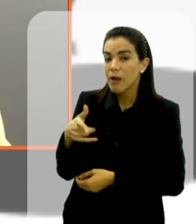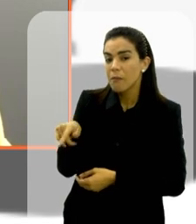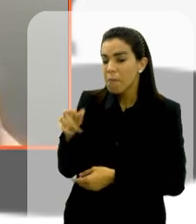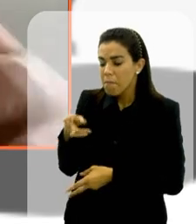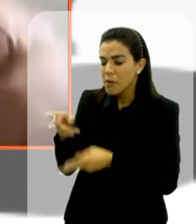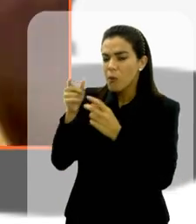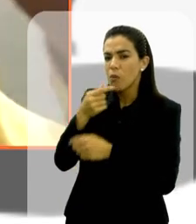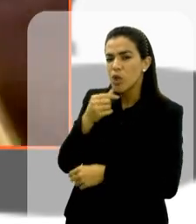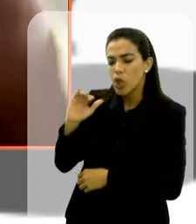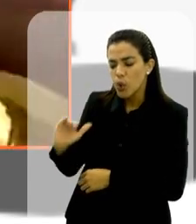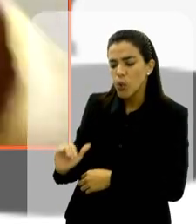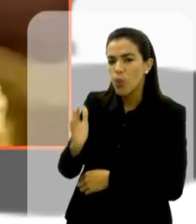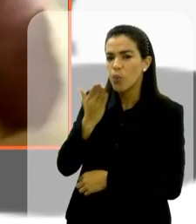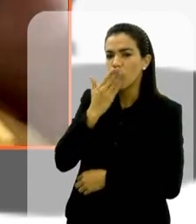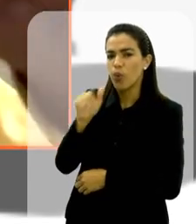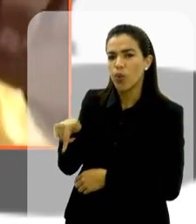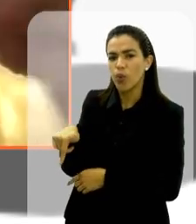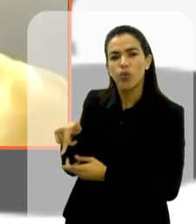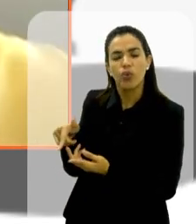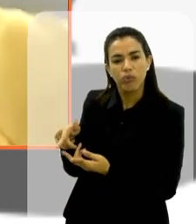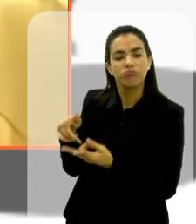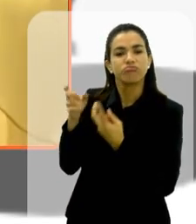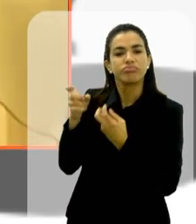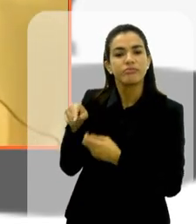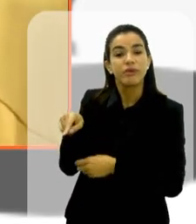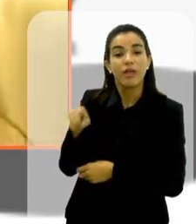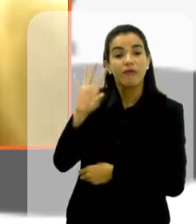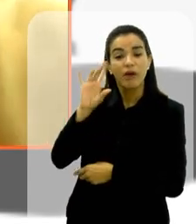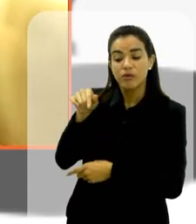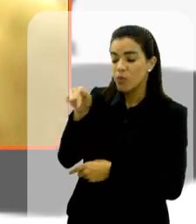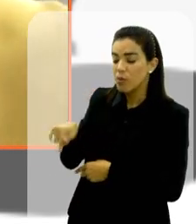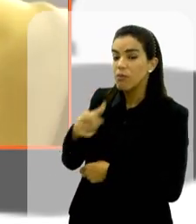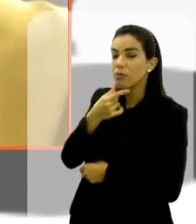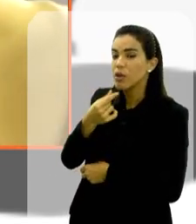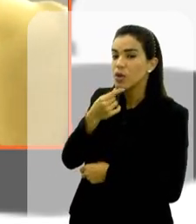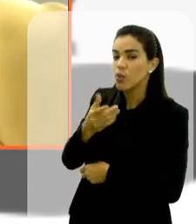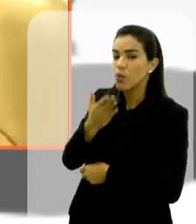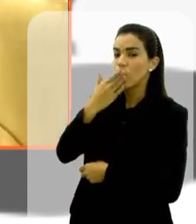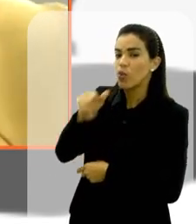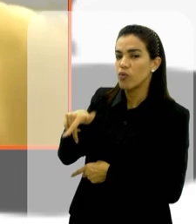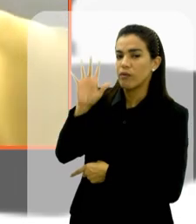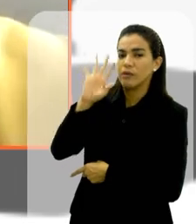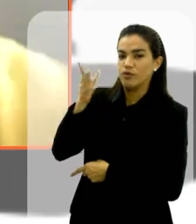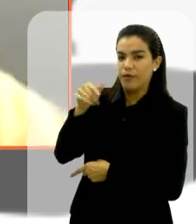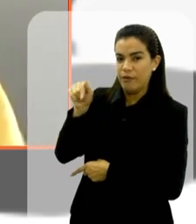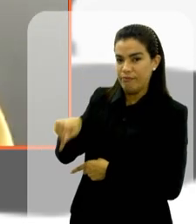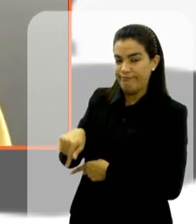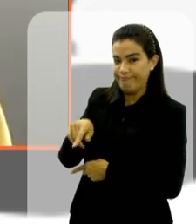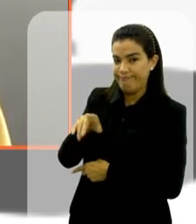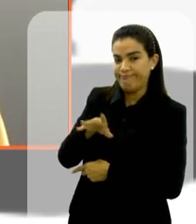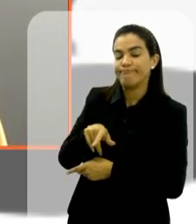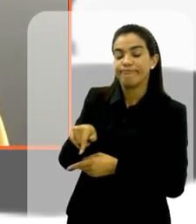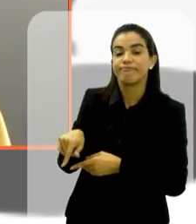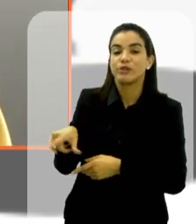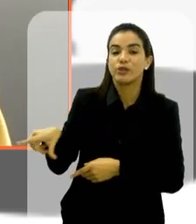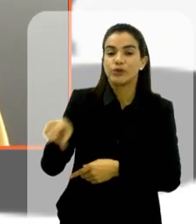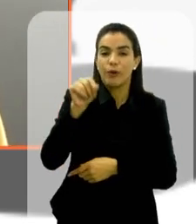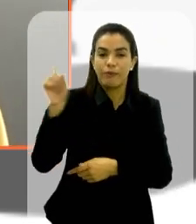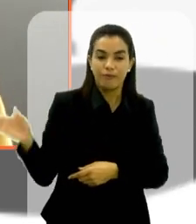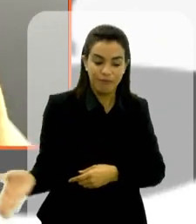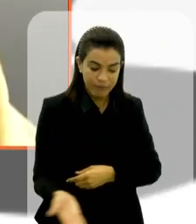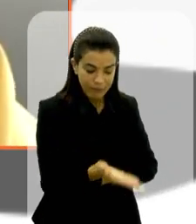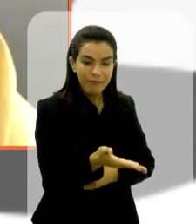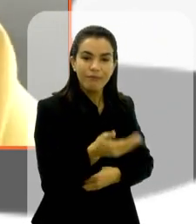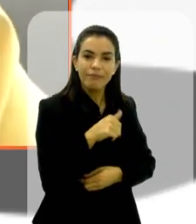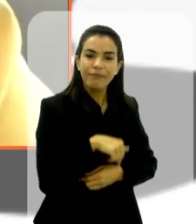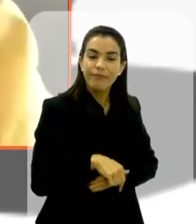ali, chegou e falou: não, quem vai resolver o senhor, não, quem vai resolver vai ser esse menino aqui. Então, o menino Estevão Machado aí